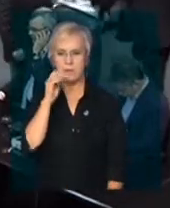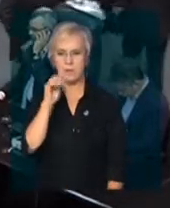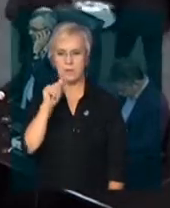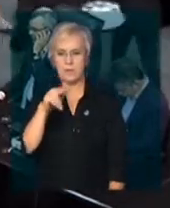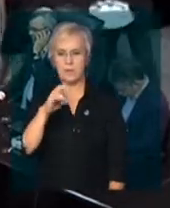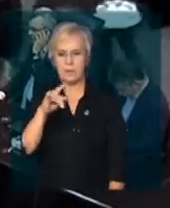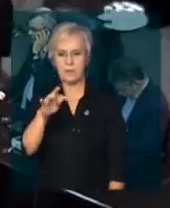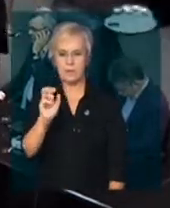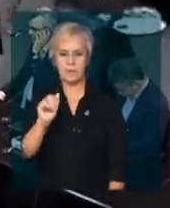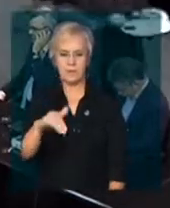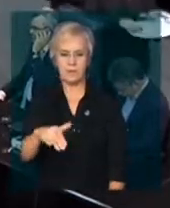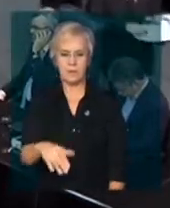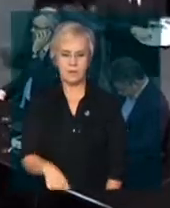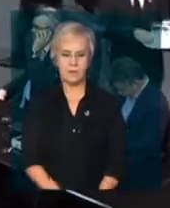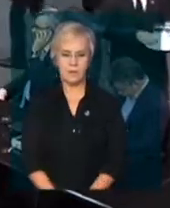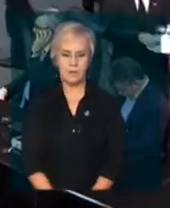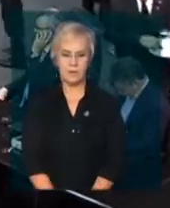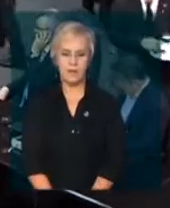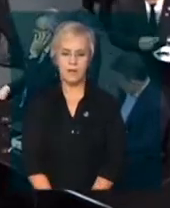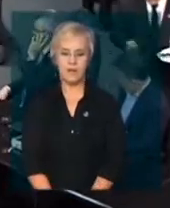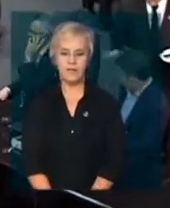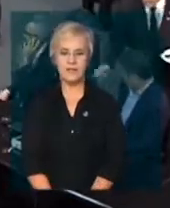Sacchetti.